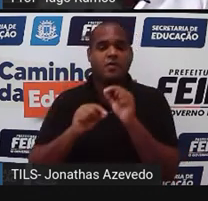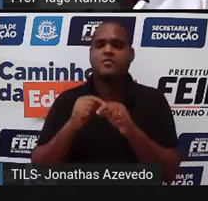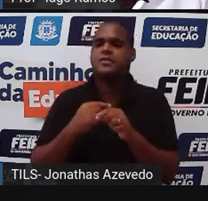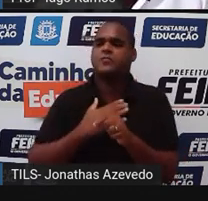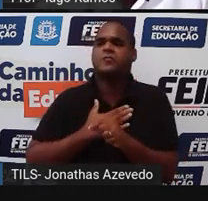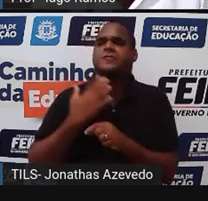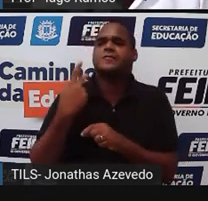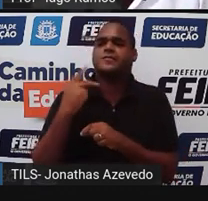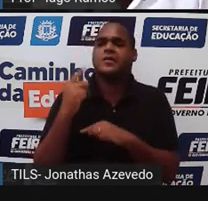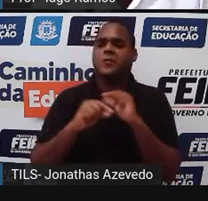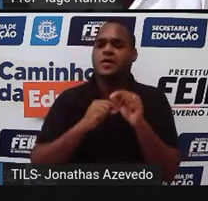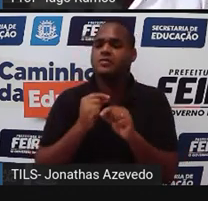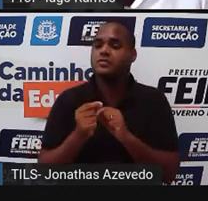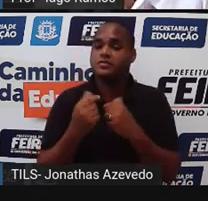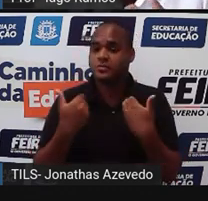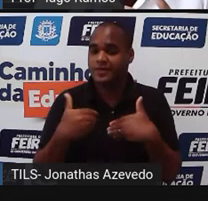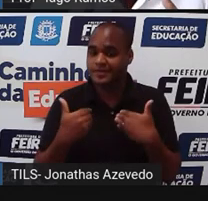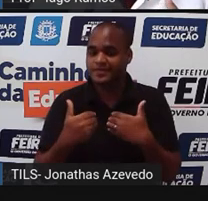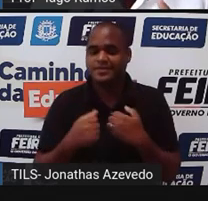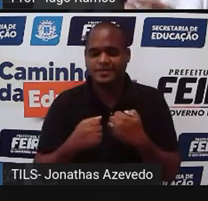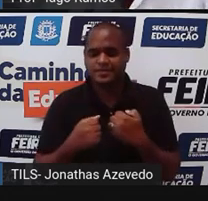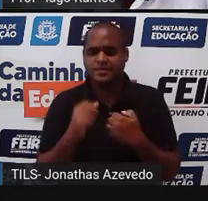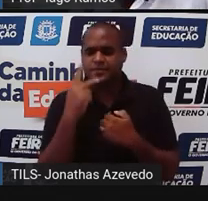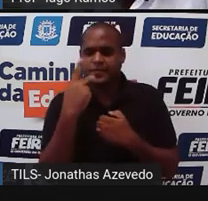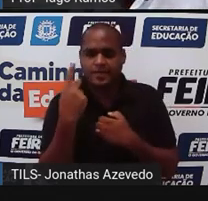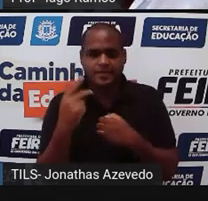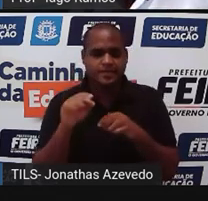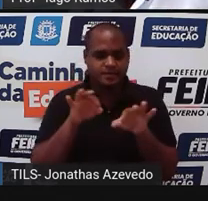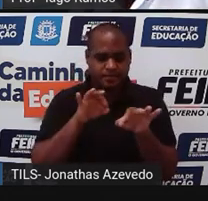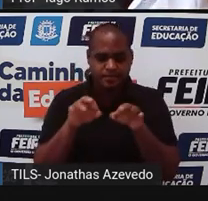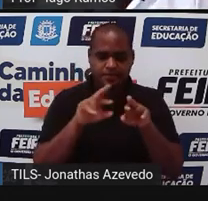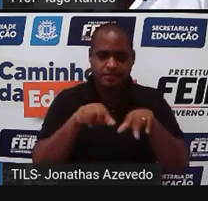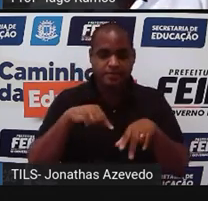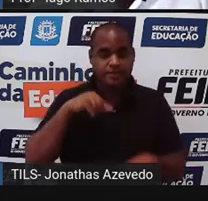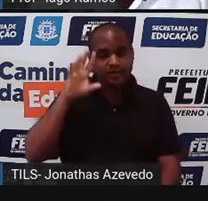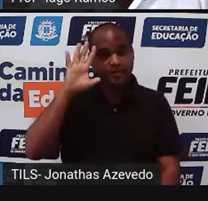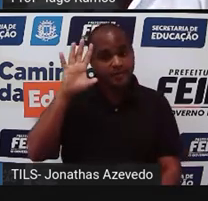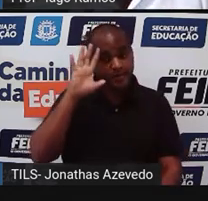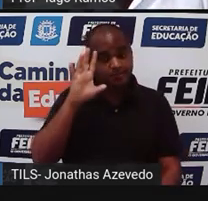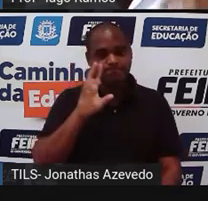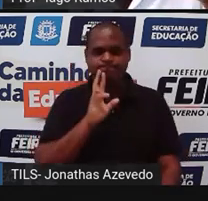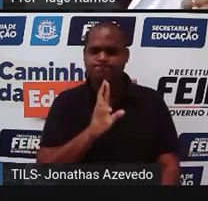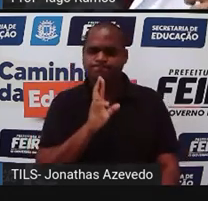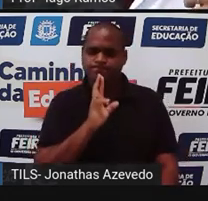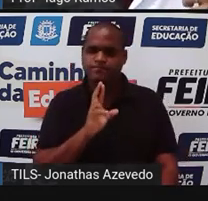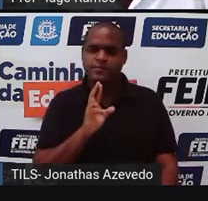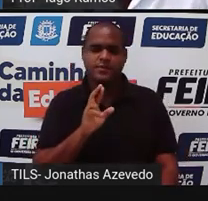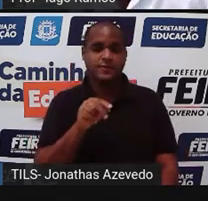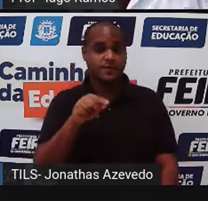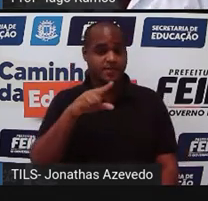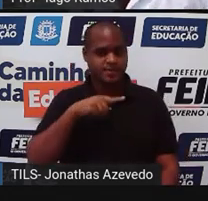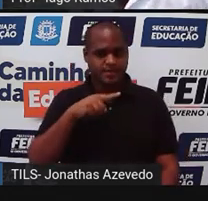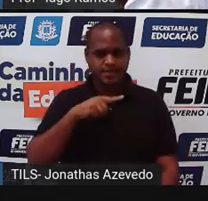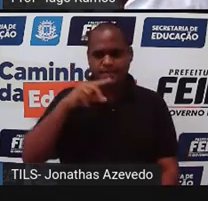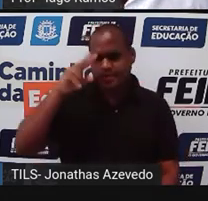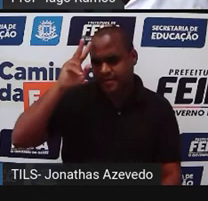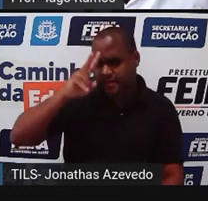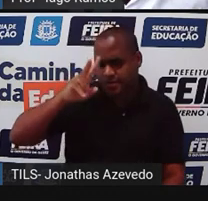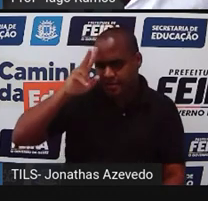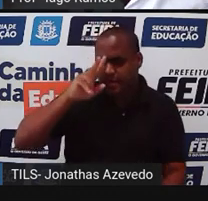que eu colocasse nessa prova Como você foi escrever quando você for pensar para responder essa pergunta você vai ter que ter